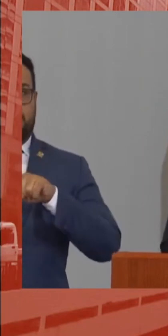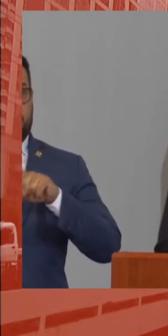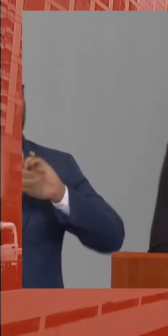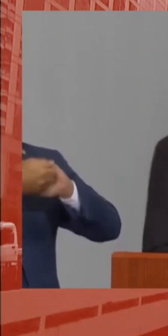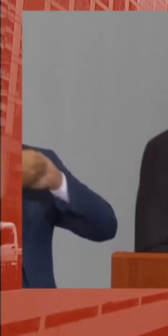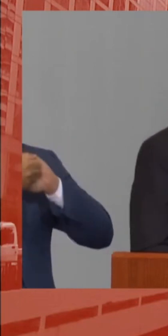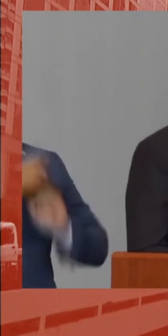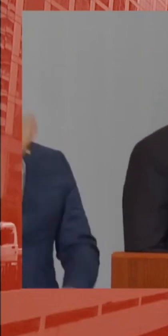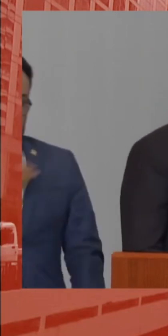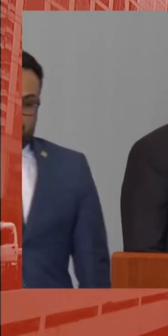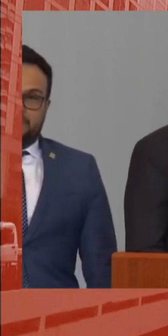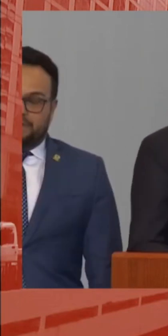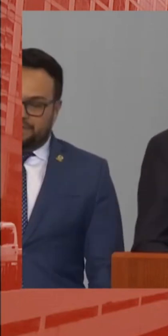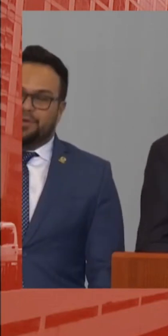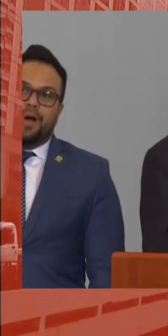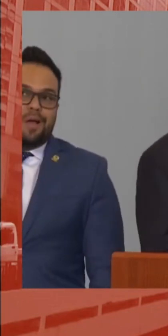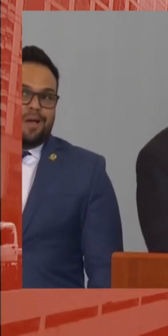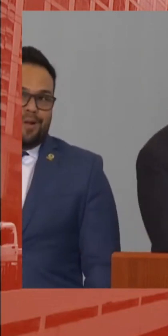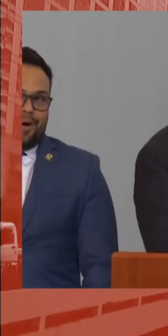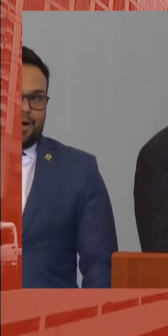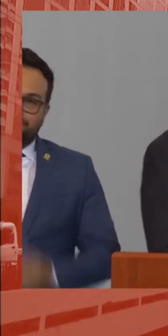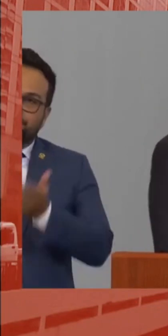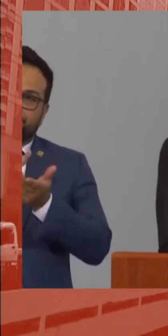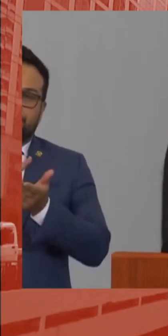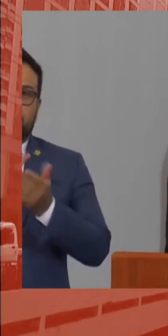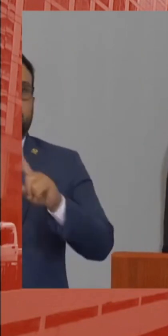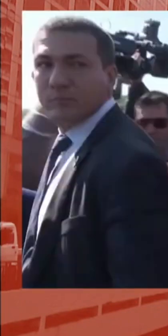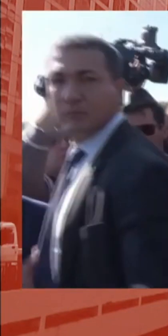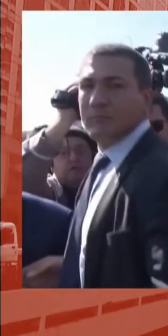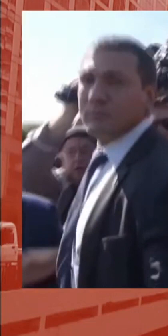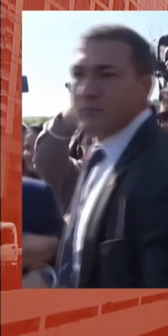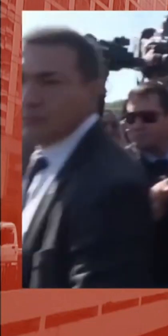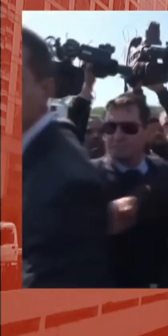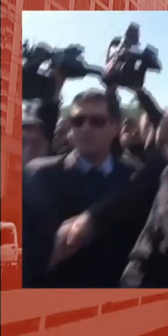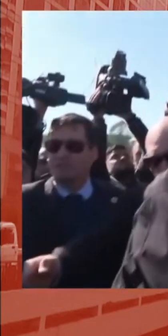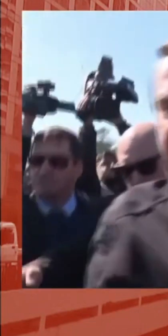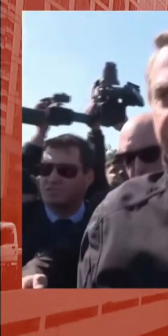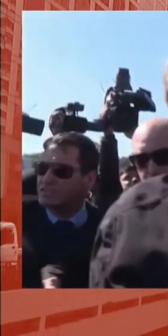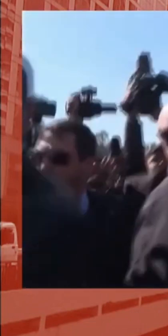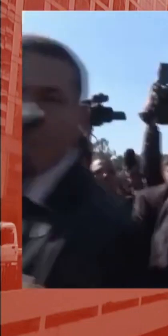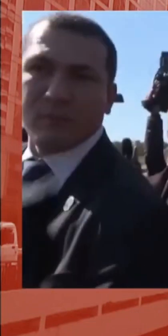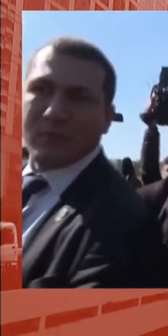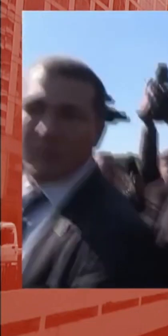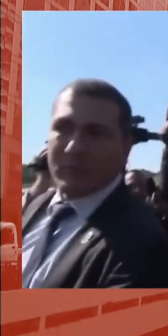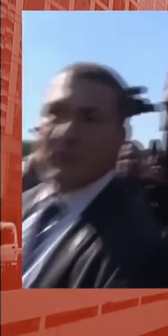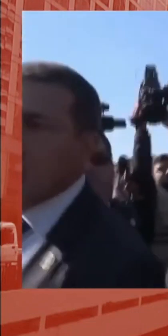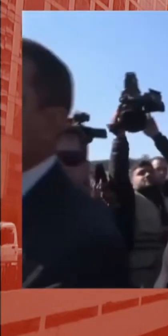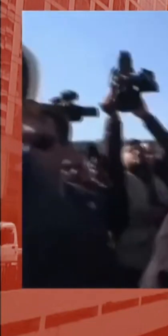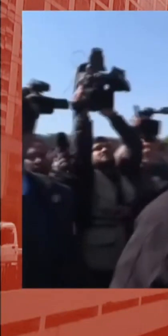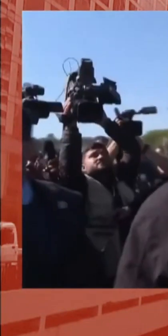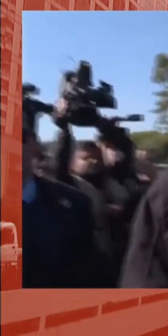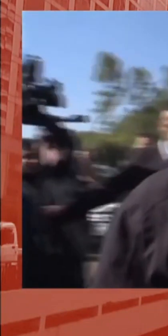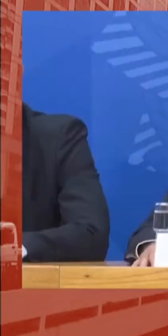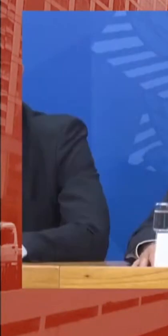na moto, é tudo motoqueiro, tudo metido, né? Mostrar força, né? Esses misóginos, esses que atacam mulheres, que